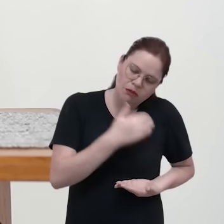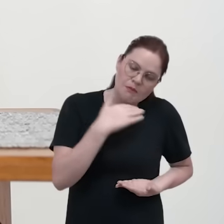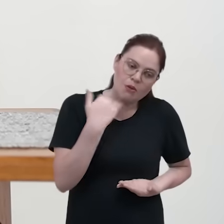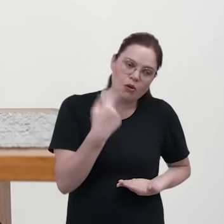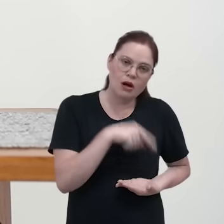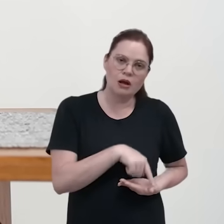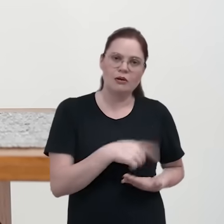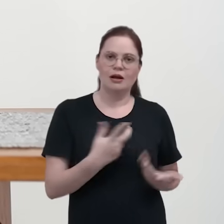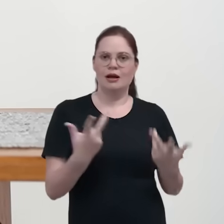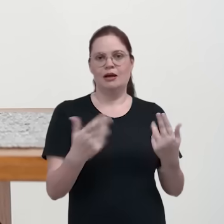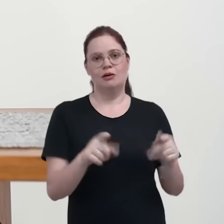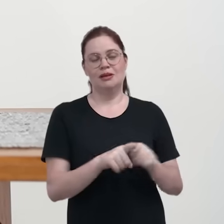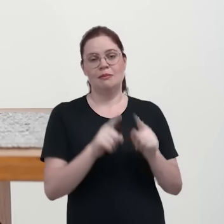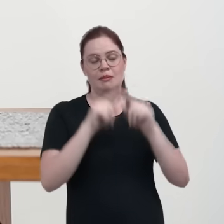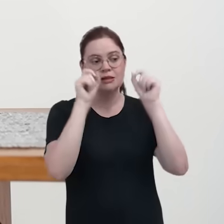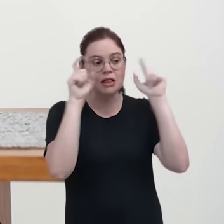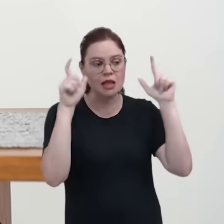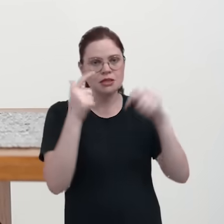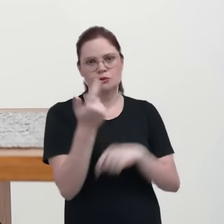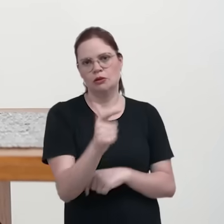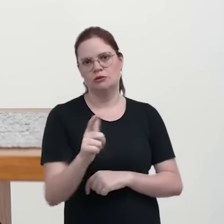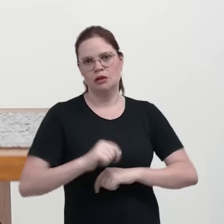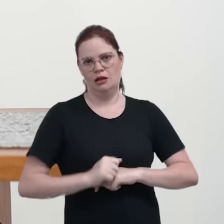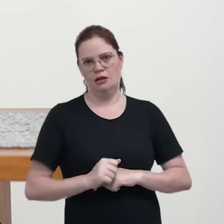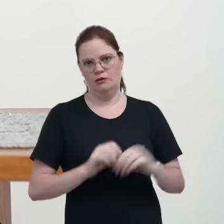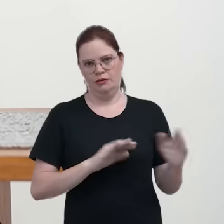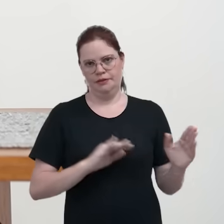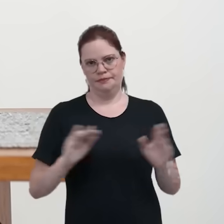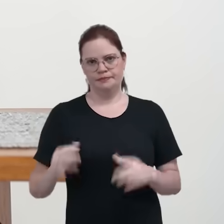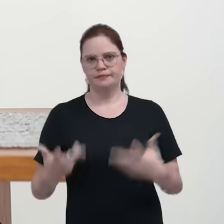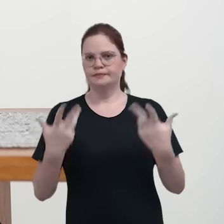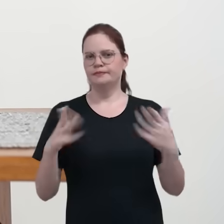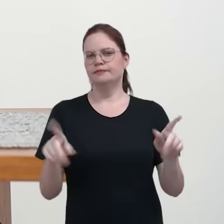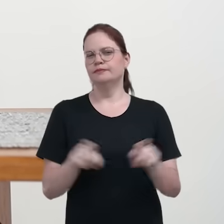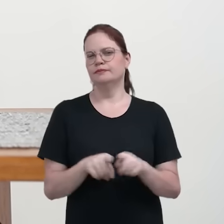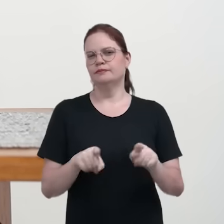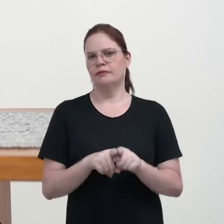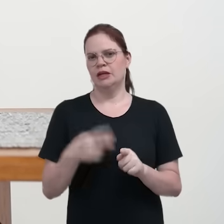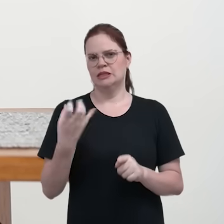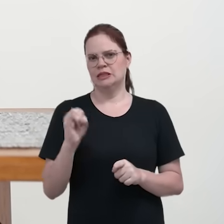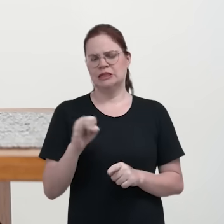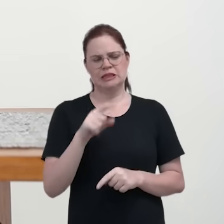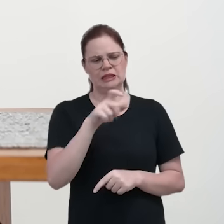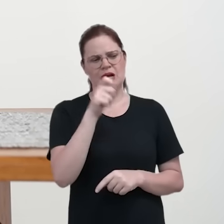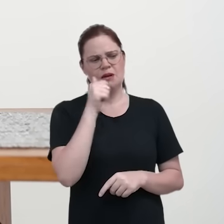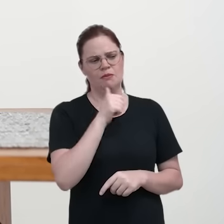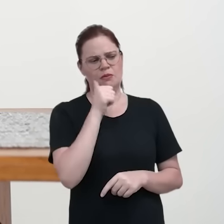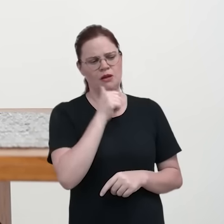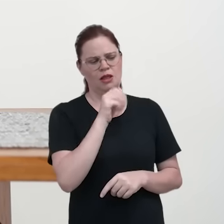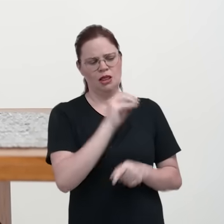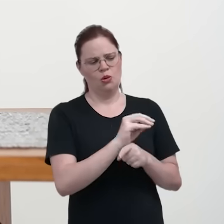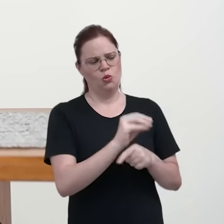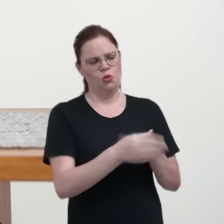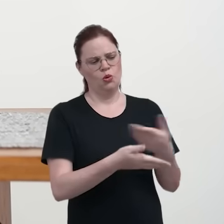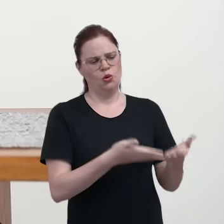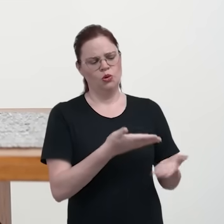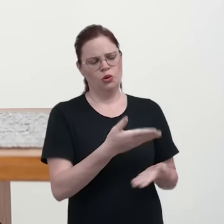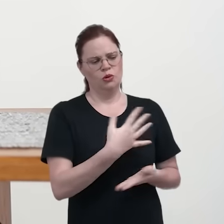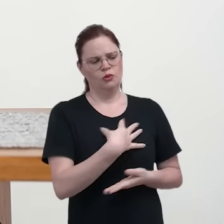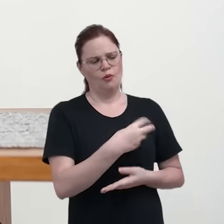tinha. E nós fazemos a seguinte comparação, a seguinte pergunta: se não conseguiu cuidar do seu